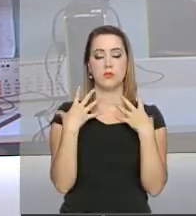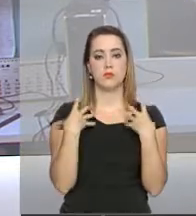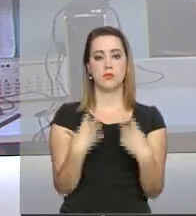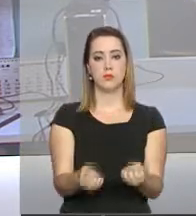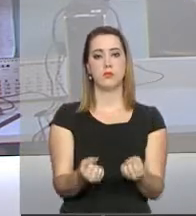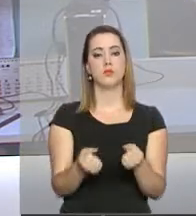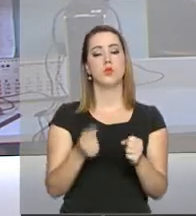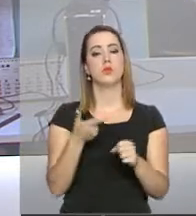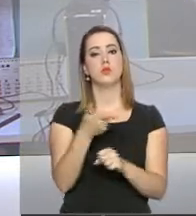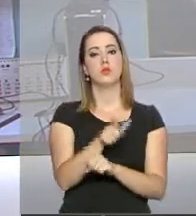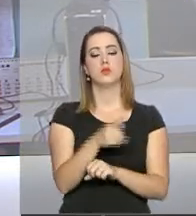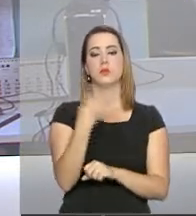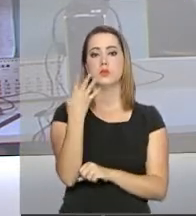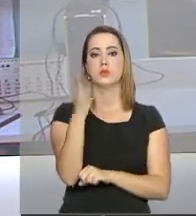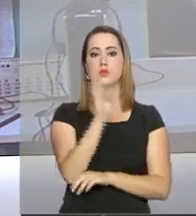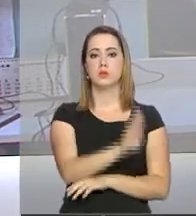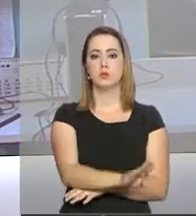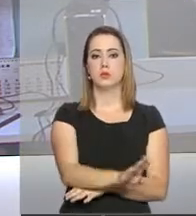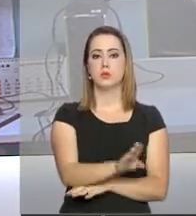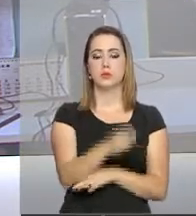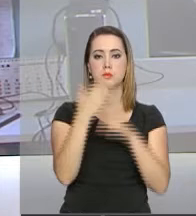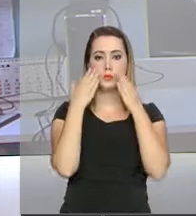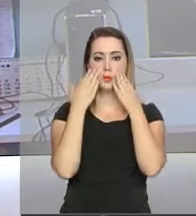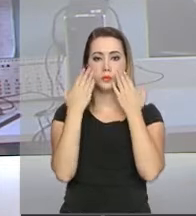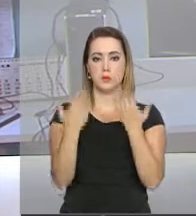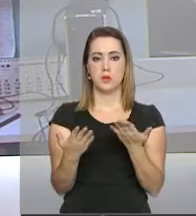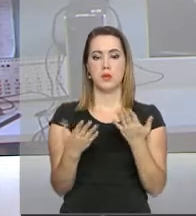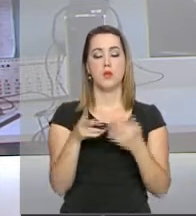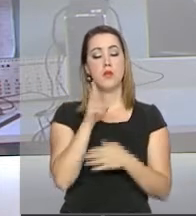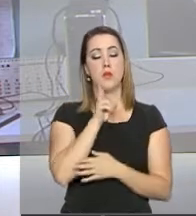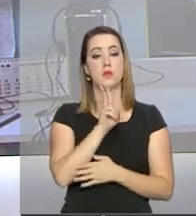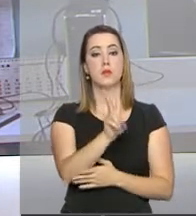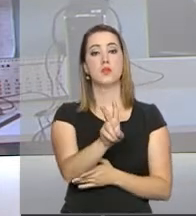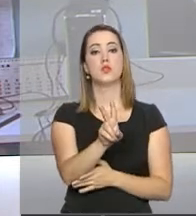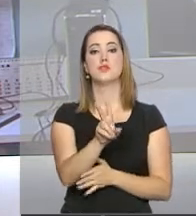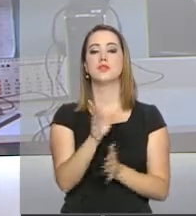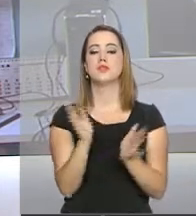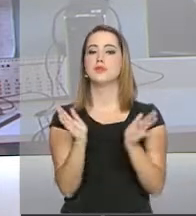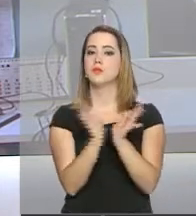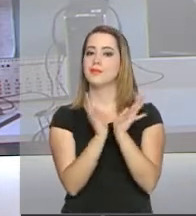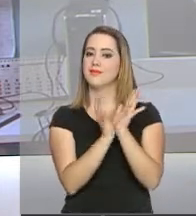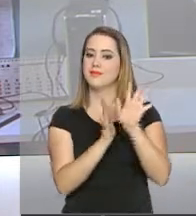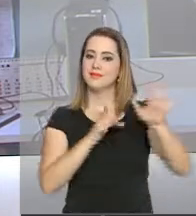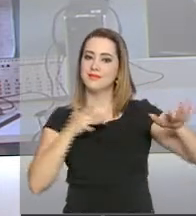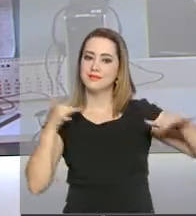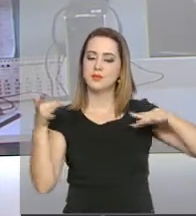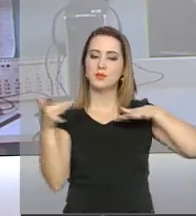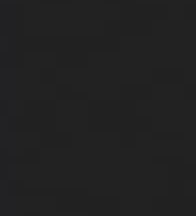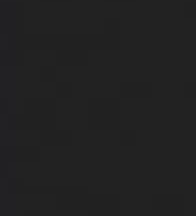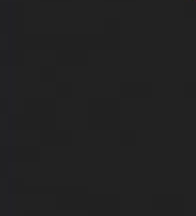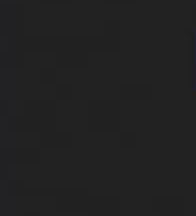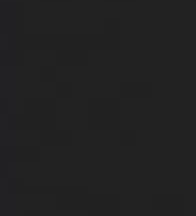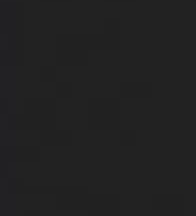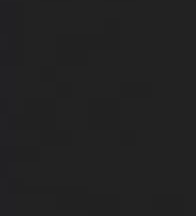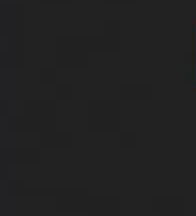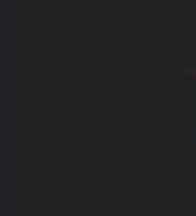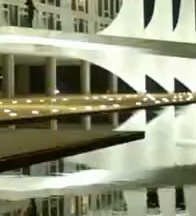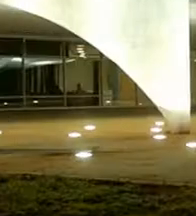vemos a qualquer momento ou às 4 da tarde, na próxima edição. Você pode acompanhar também as novidades pelas nossas redes sociais.